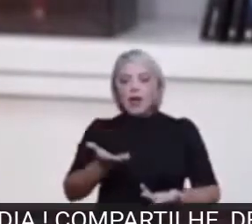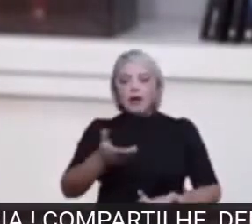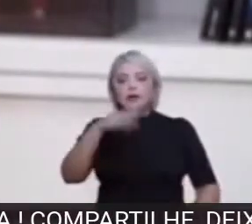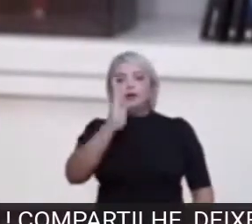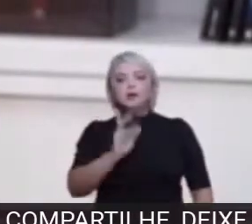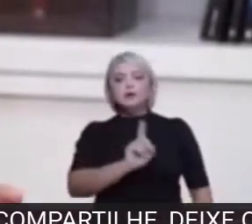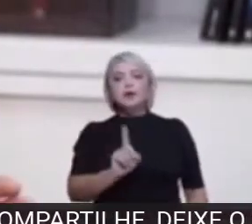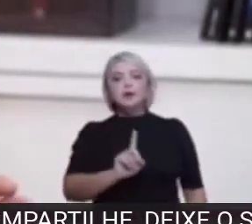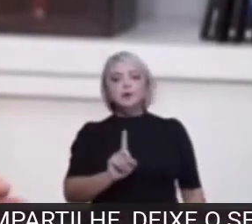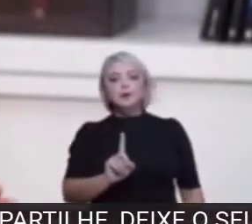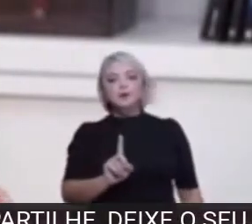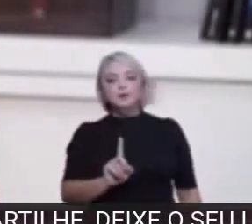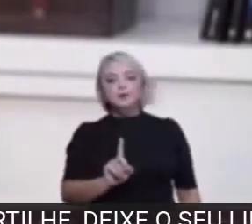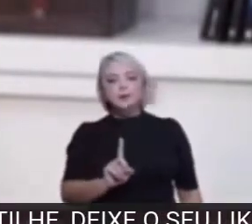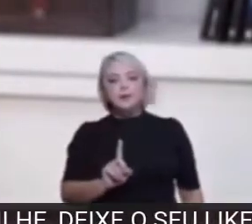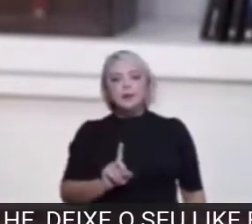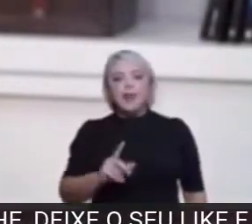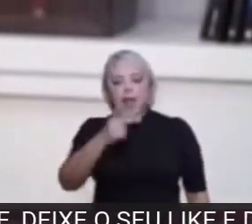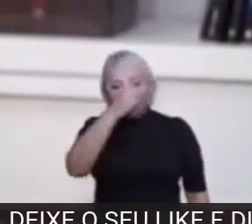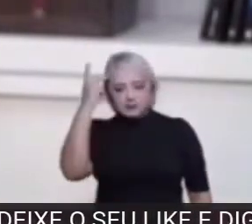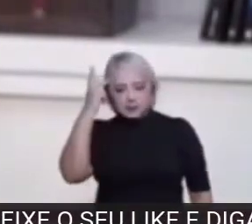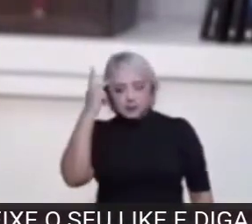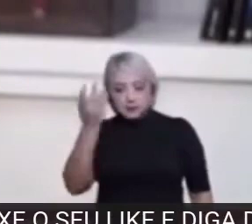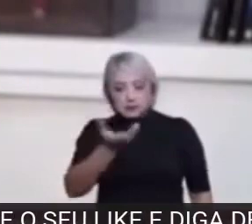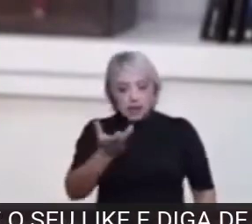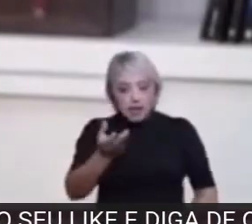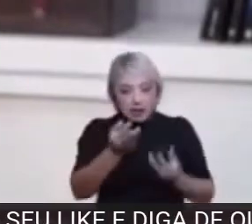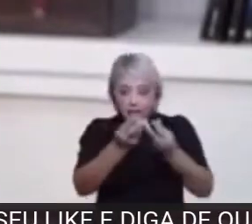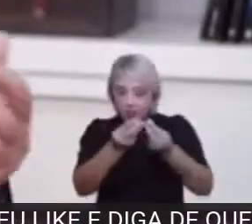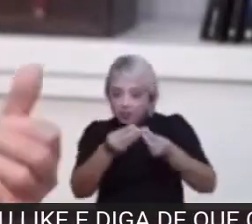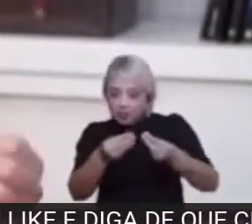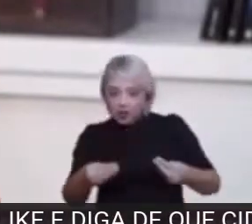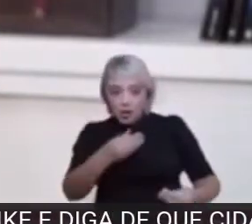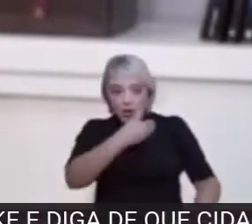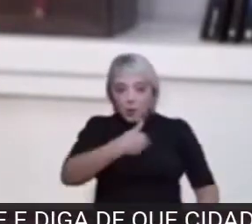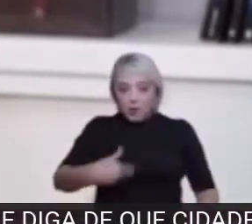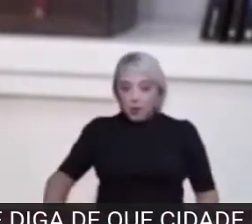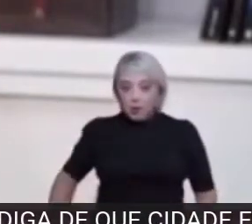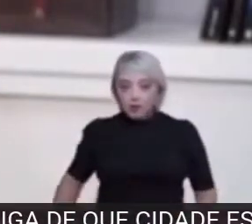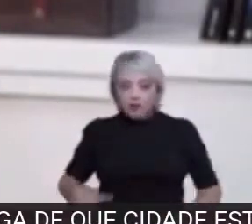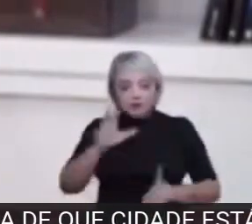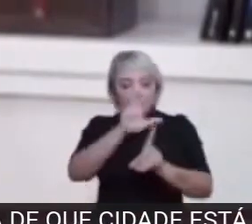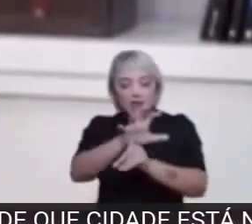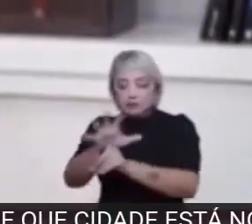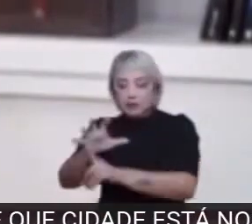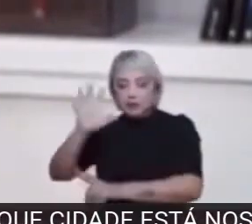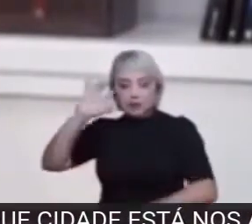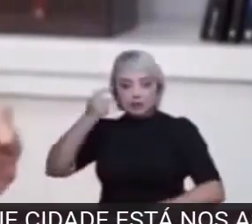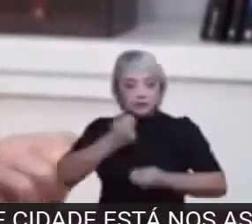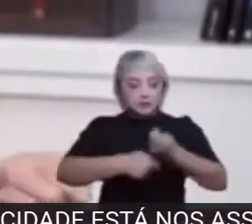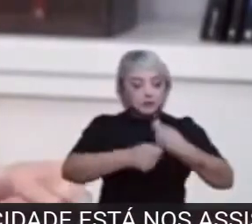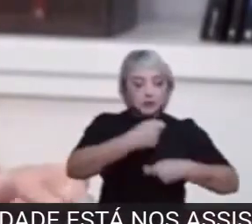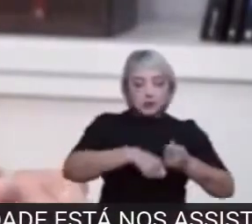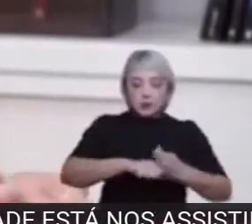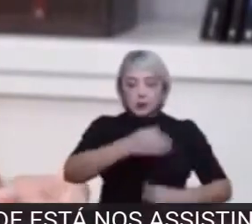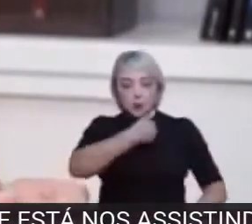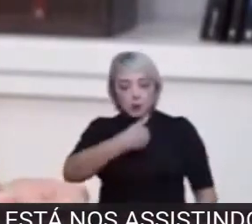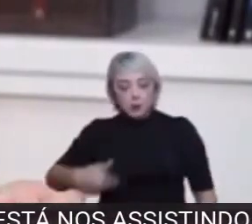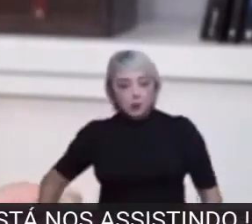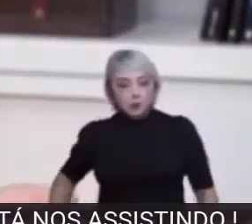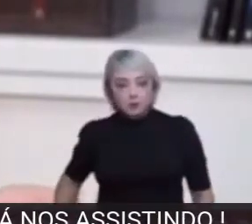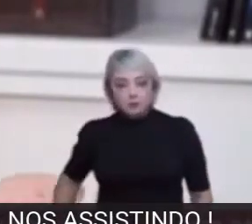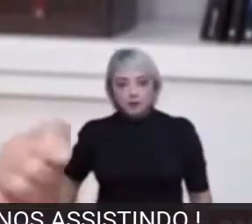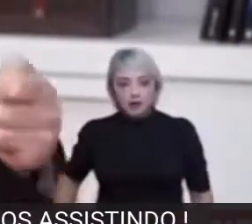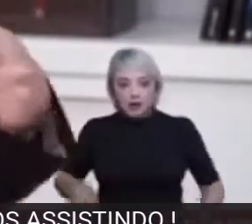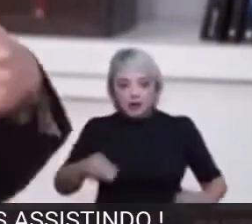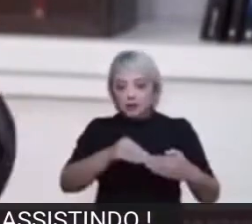no Brasil, as pessoas querem desmontar. O Estado não tem nenhuma influência nas decisões econômicas. O Estado não é o indutor do